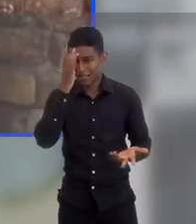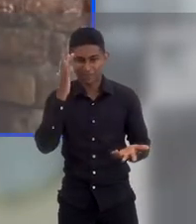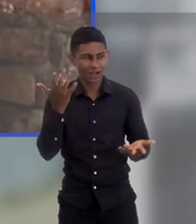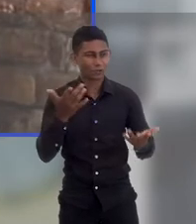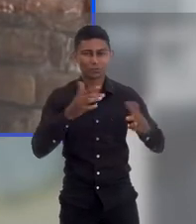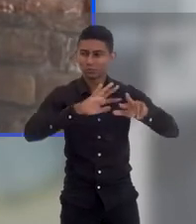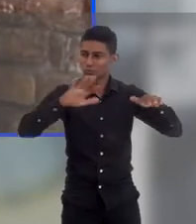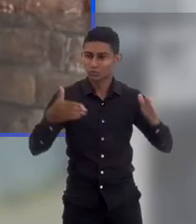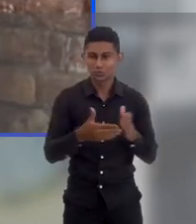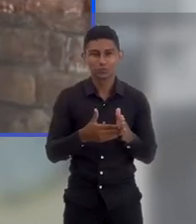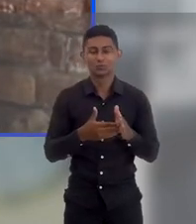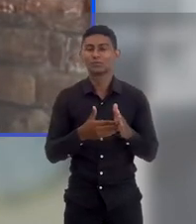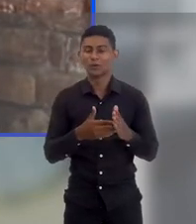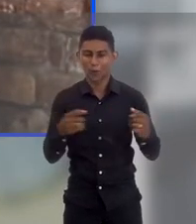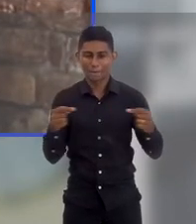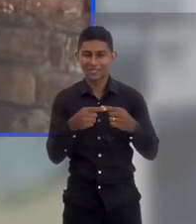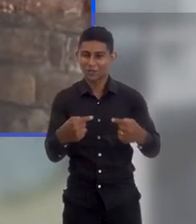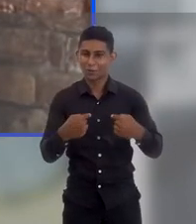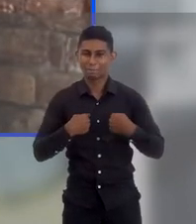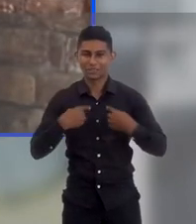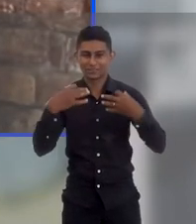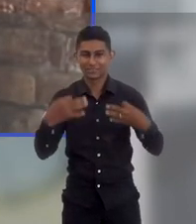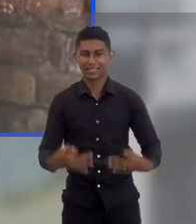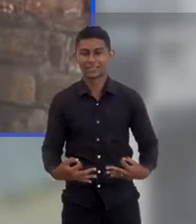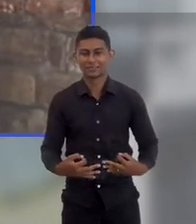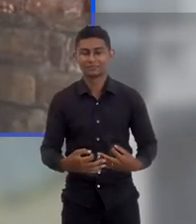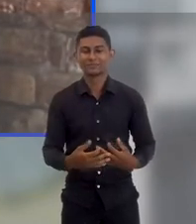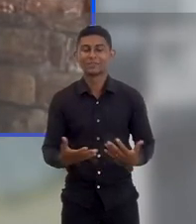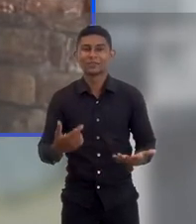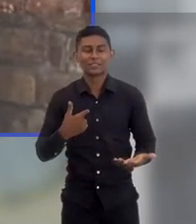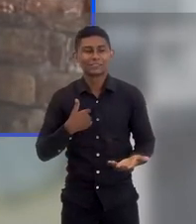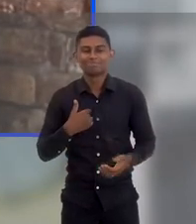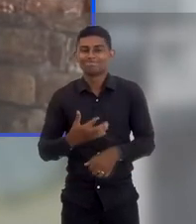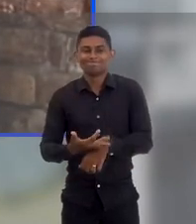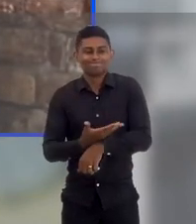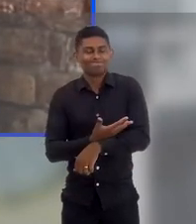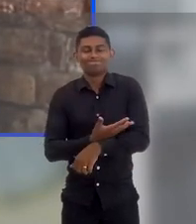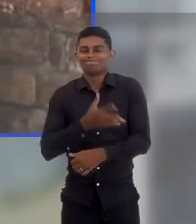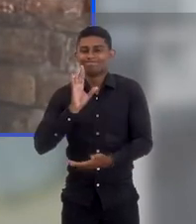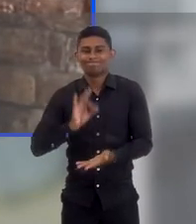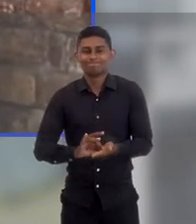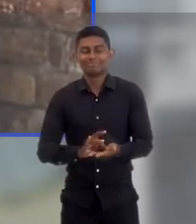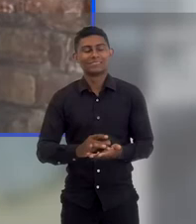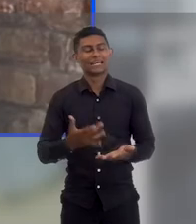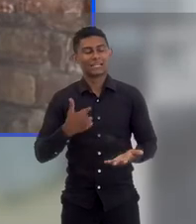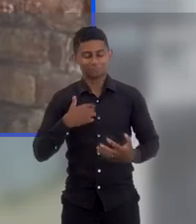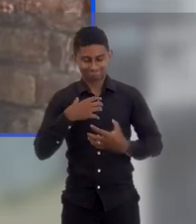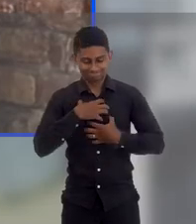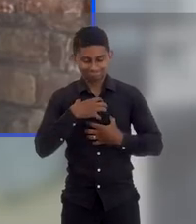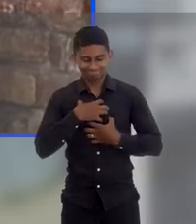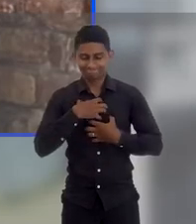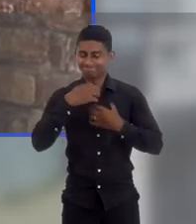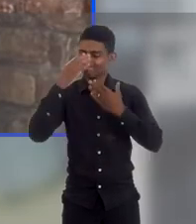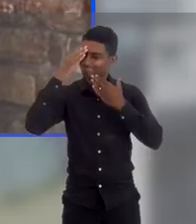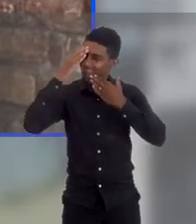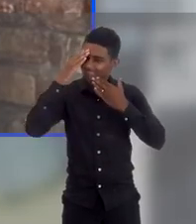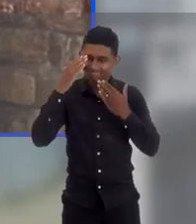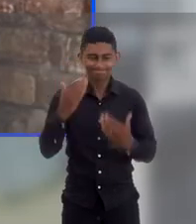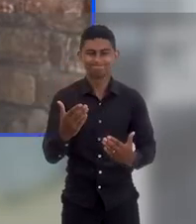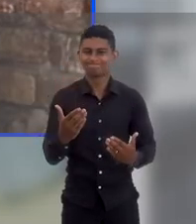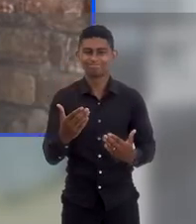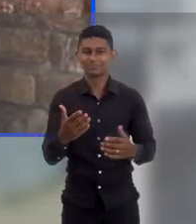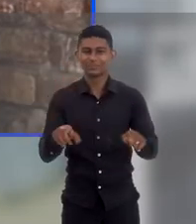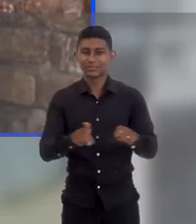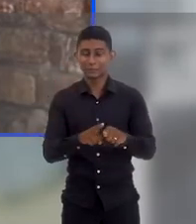uma coisa de maluco, né? Ah, então, nossa, não sei nem o que dizer, apenas agradecer e, como você bem falou,